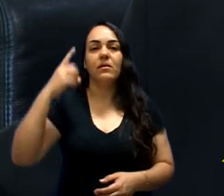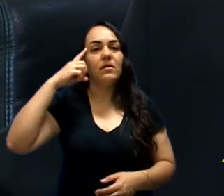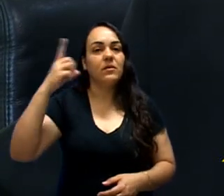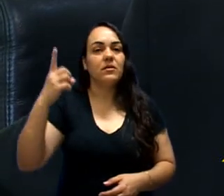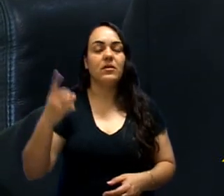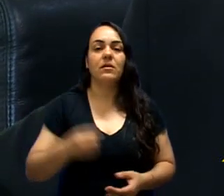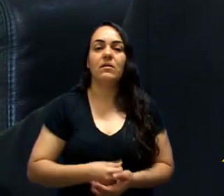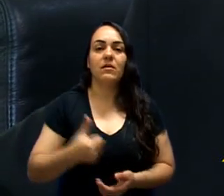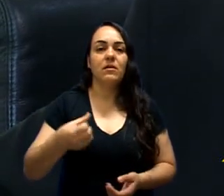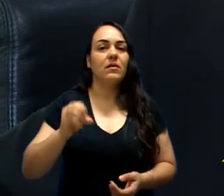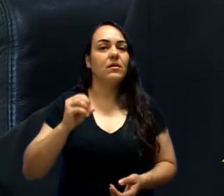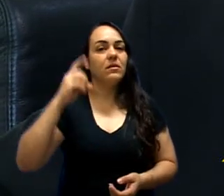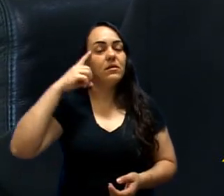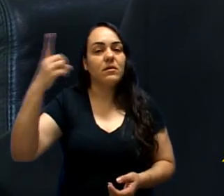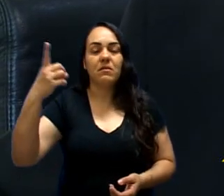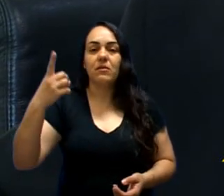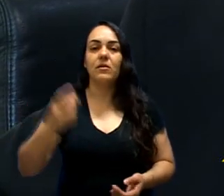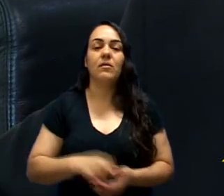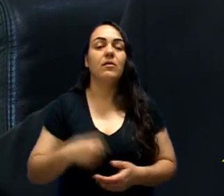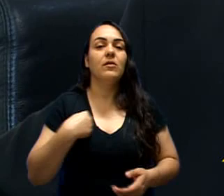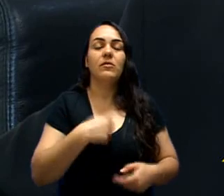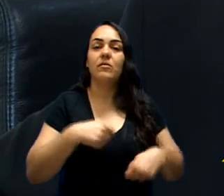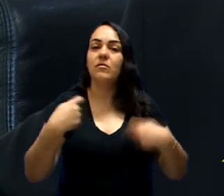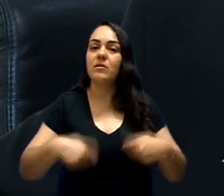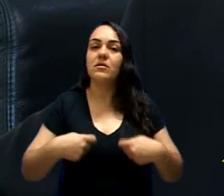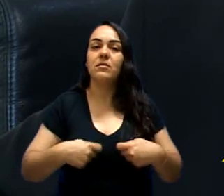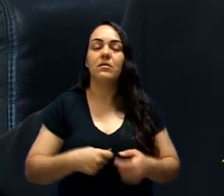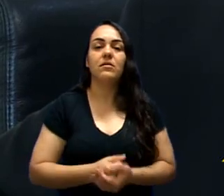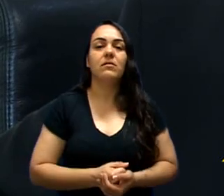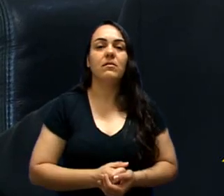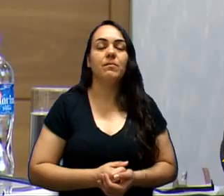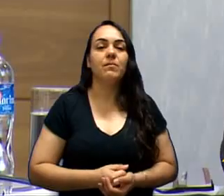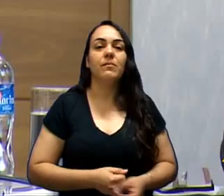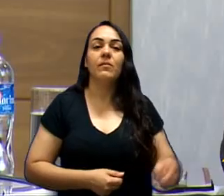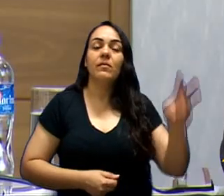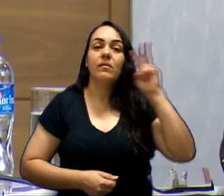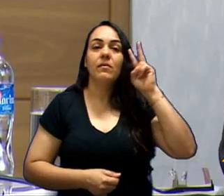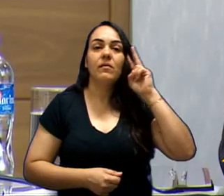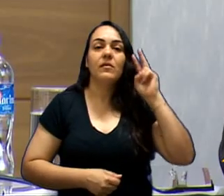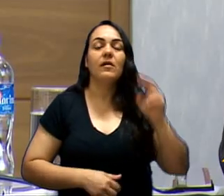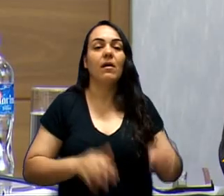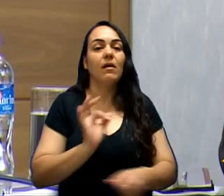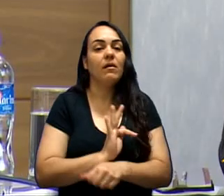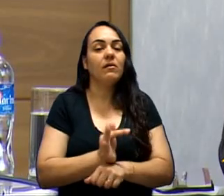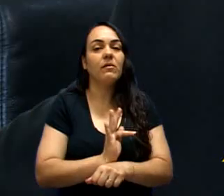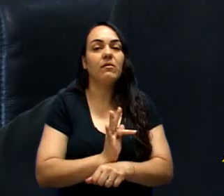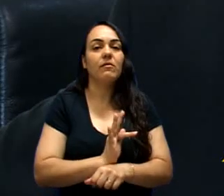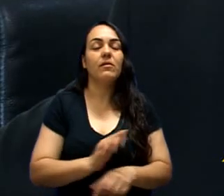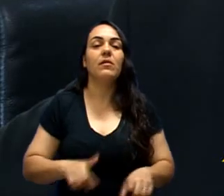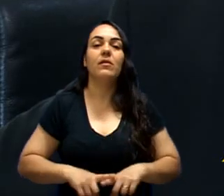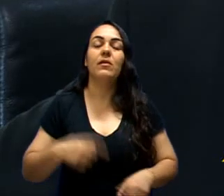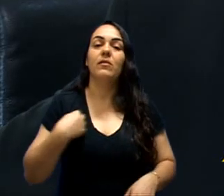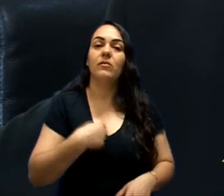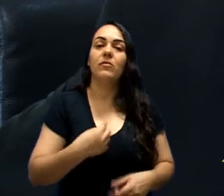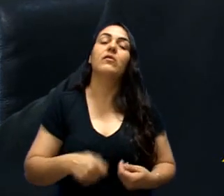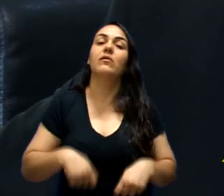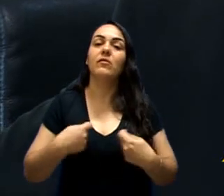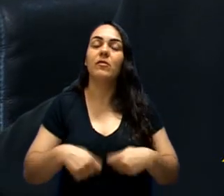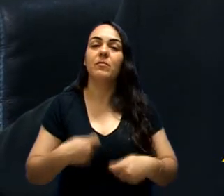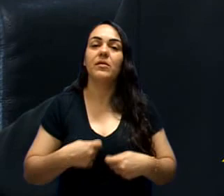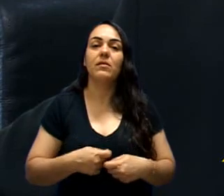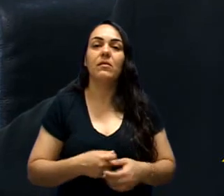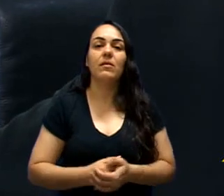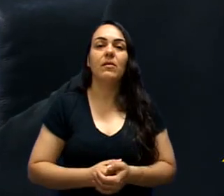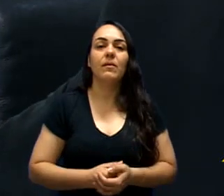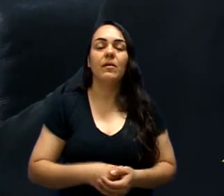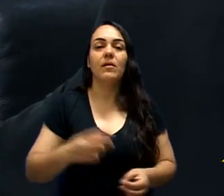Tá, precisa ver regimentalmente, que eu não me lembro agora. Segunda é feriado. Viu? precisamos ver regimentalmente a questão do senhor. Mas já